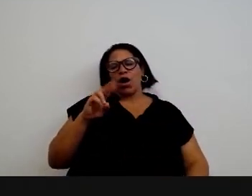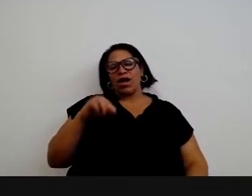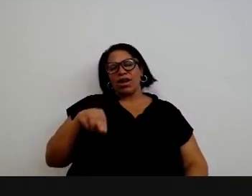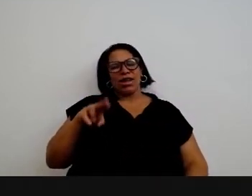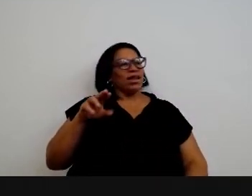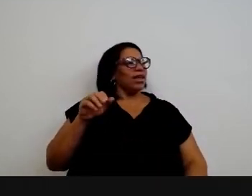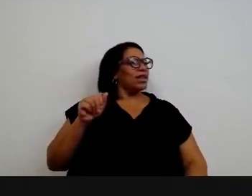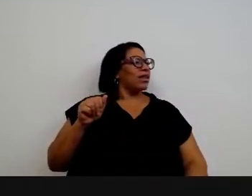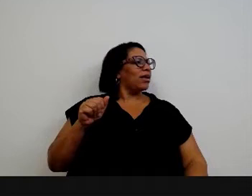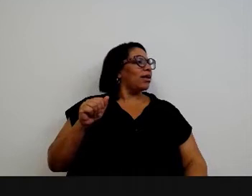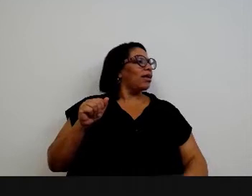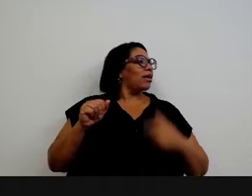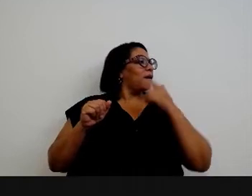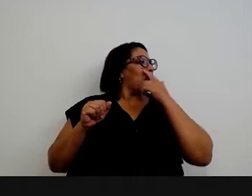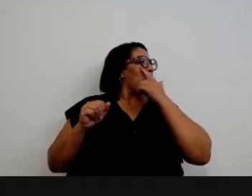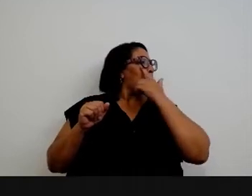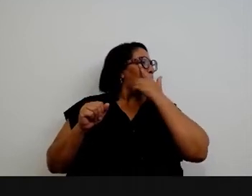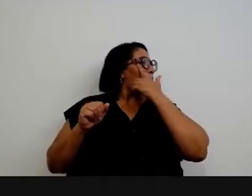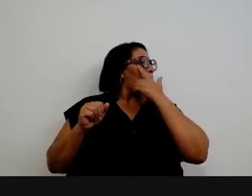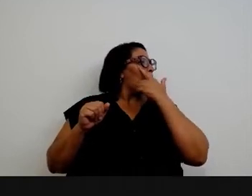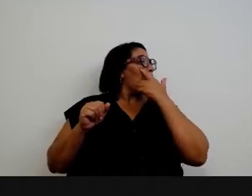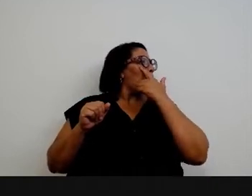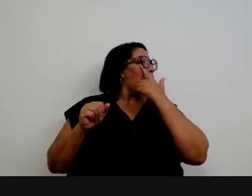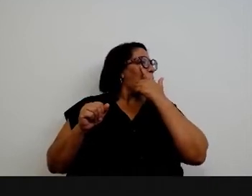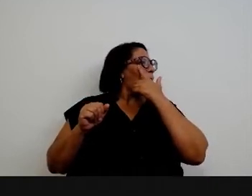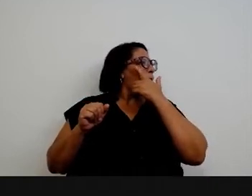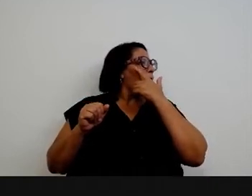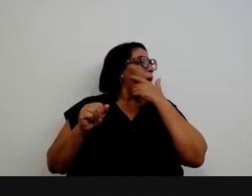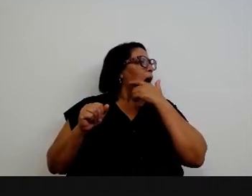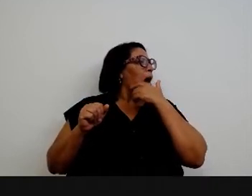ficar com o celular. Alice.